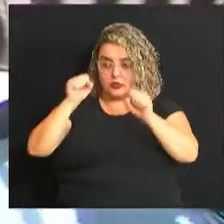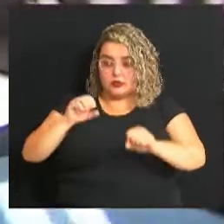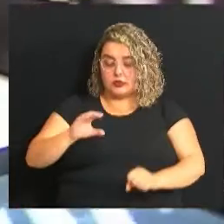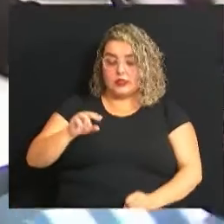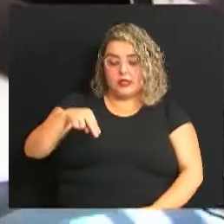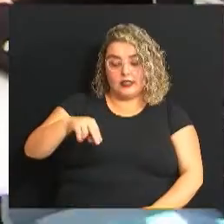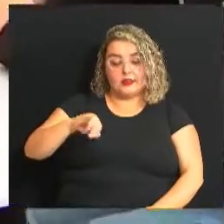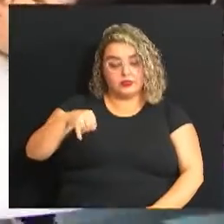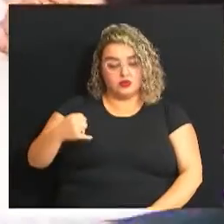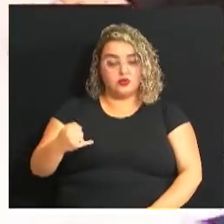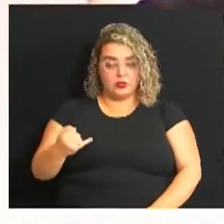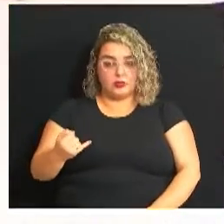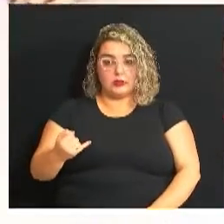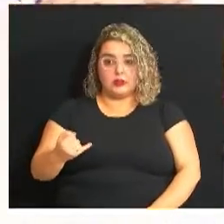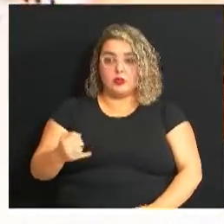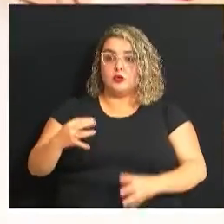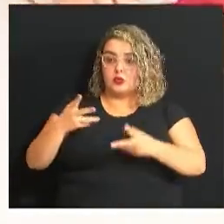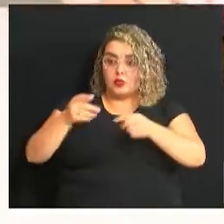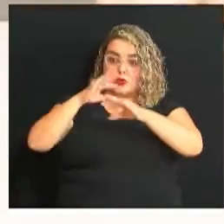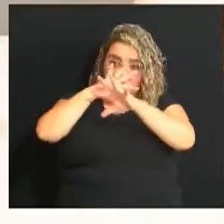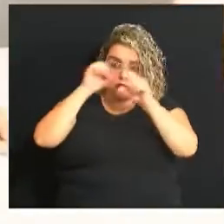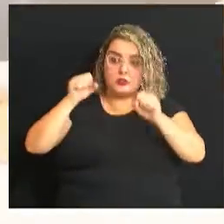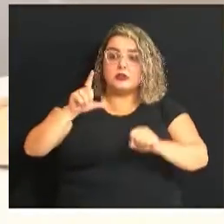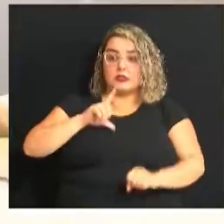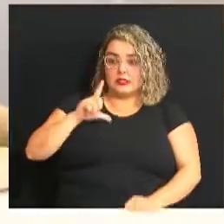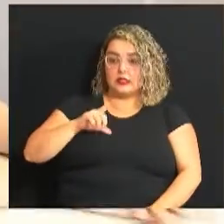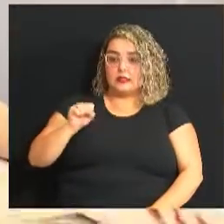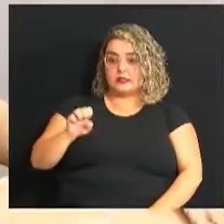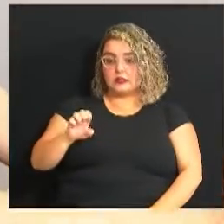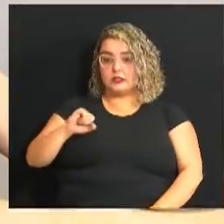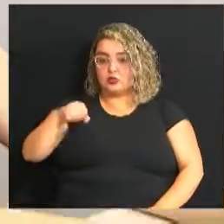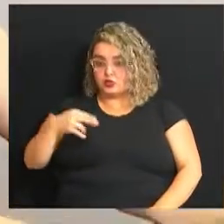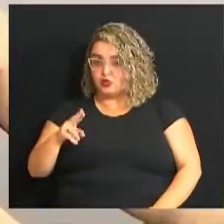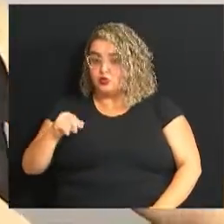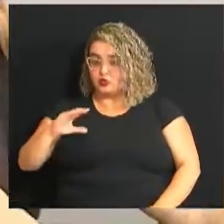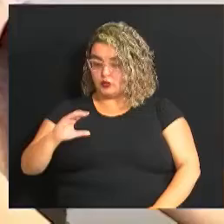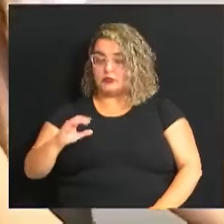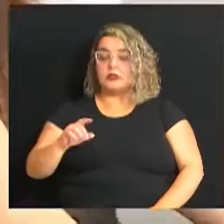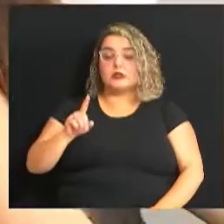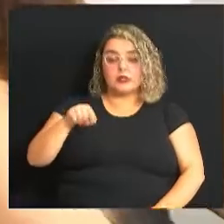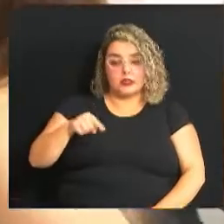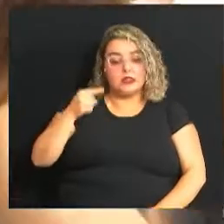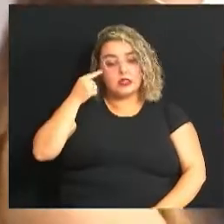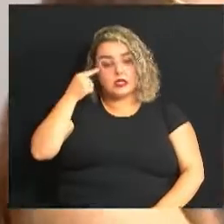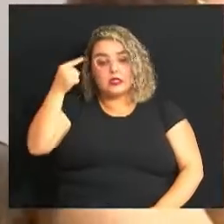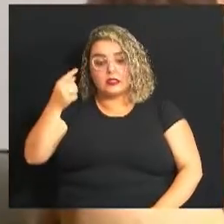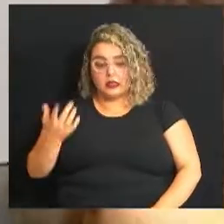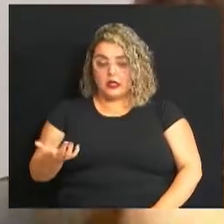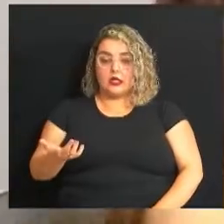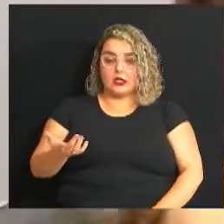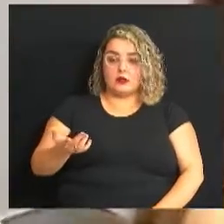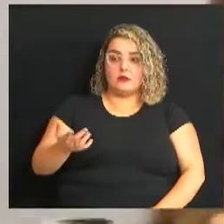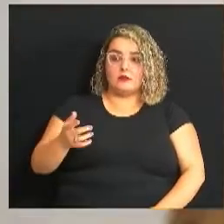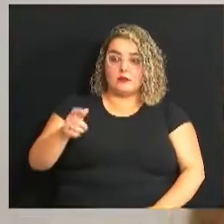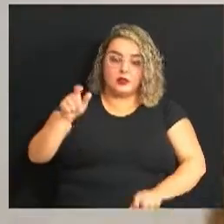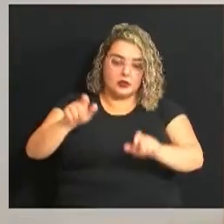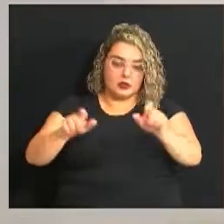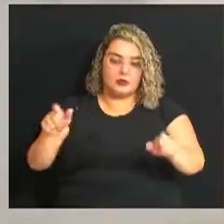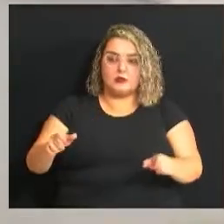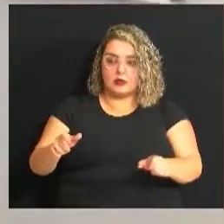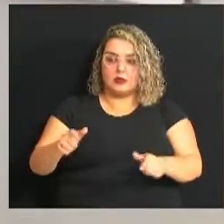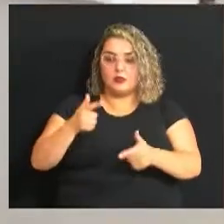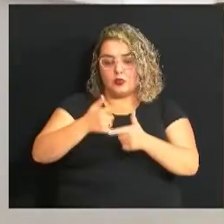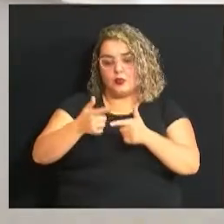os tribunais no país têm Sejuscs, e a ideia é exatamente isso, né? Que as partes procurem a melhor solução para